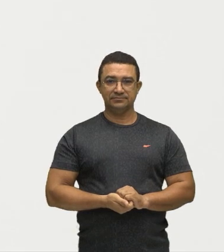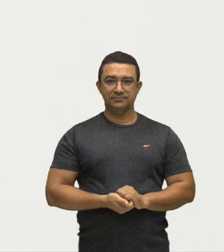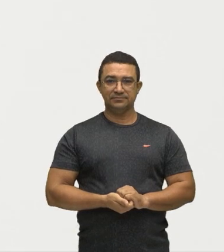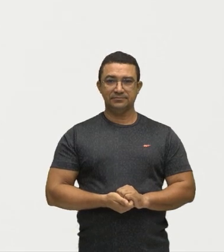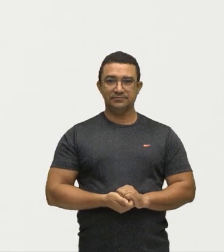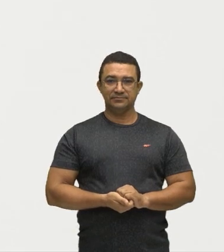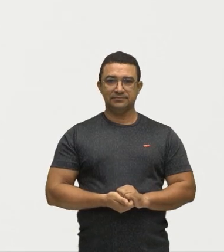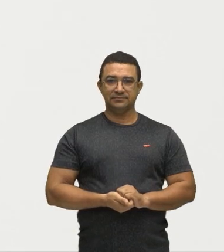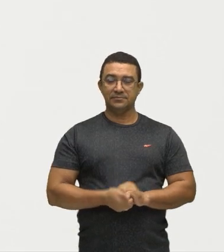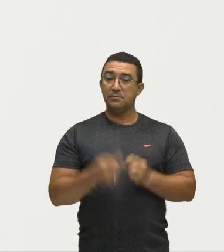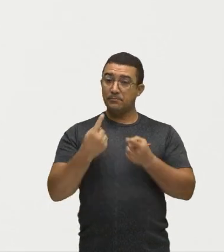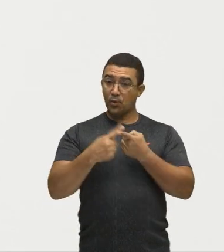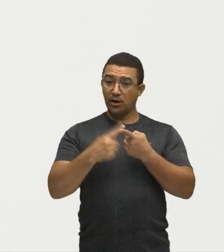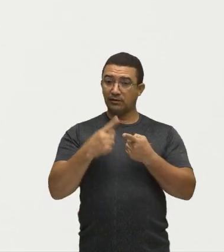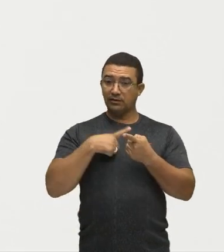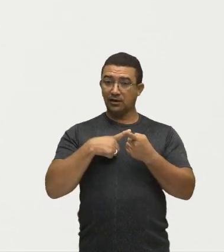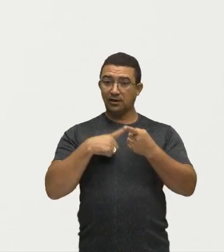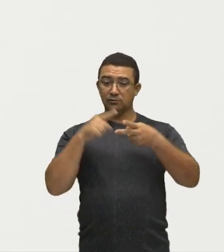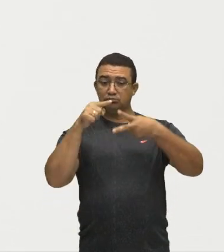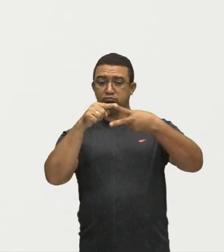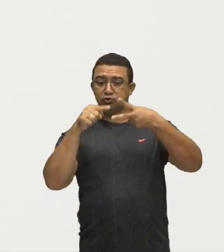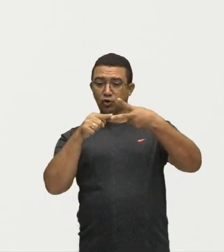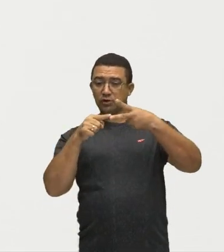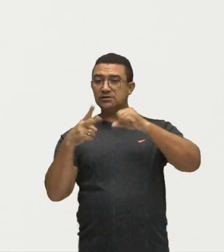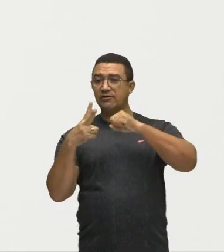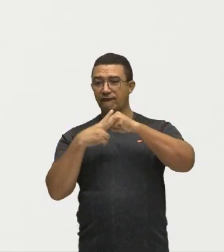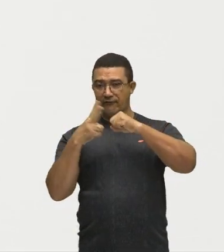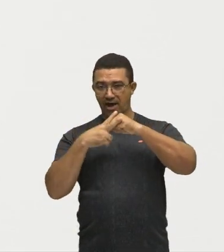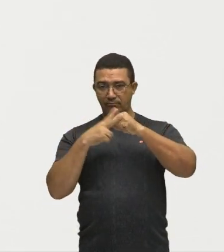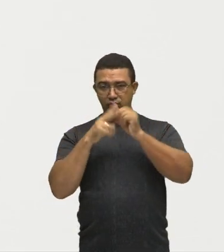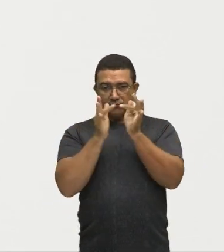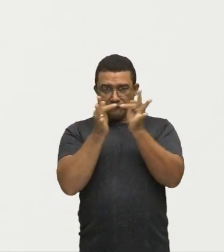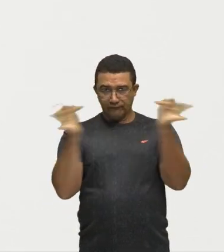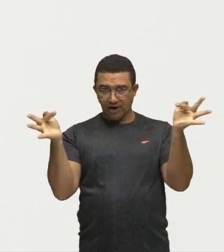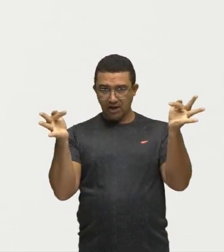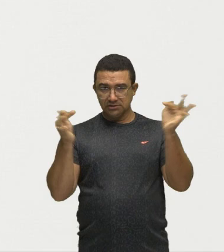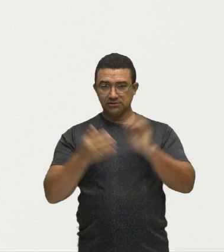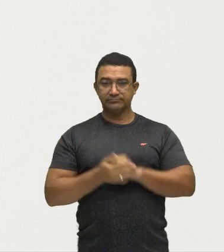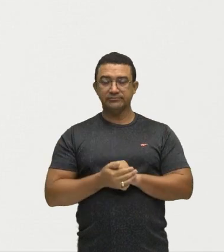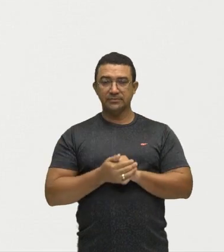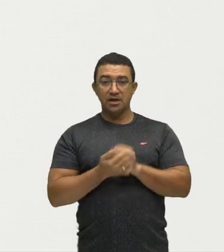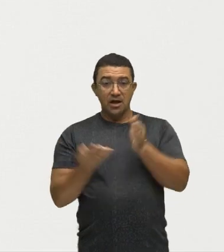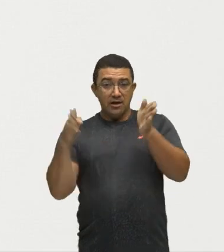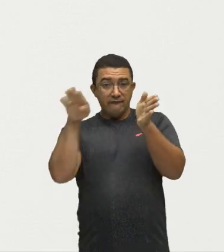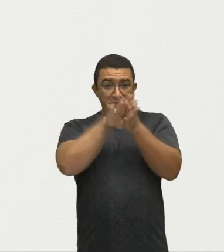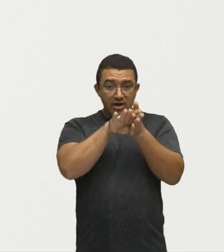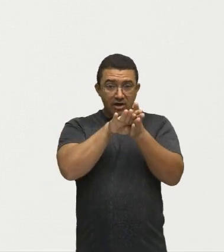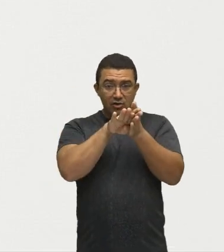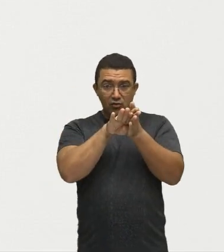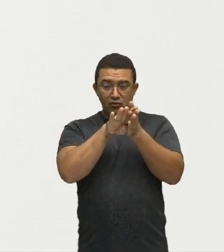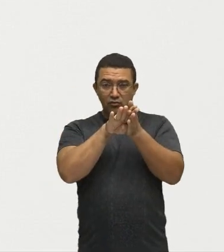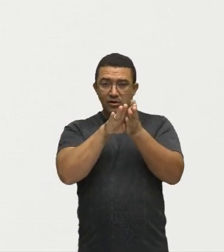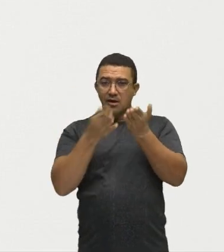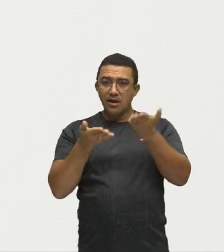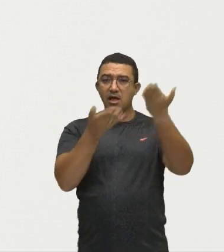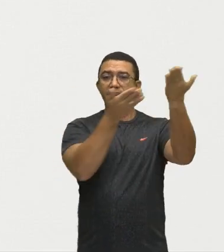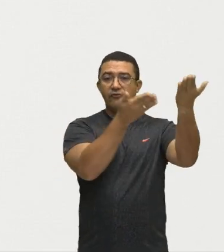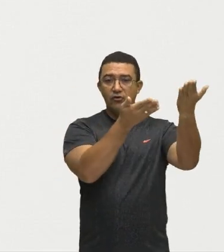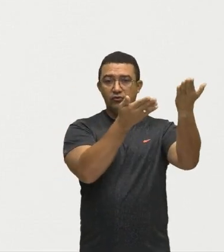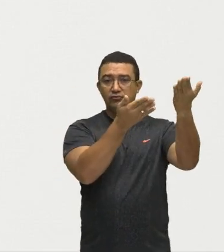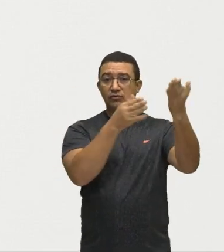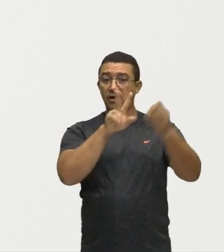Composto por dois verbos, duas orações, indicando aí a letra B como a